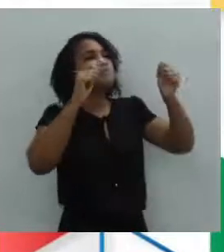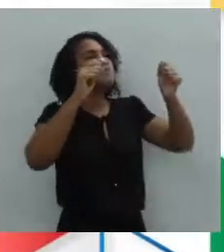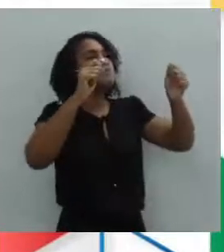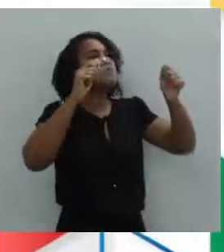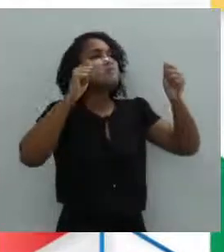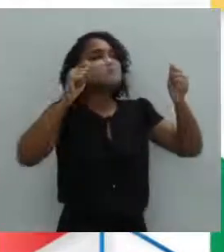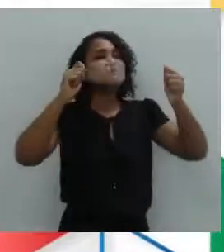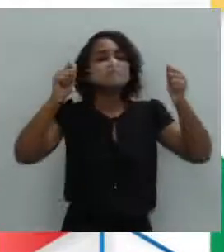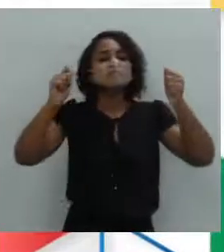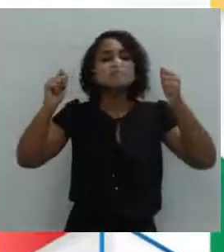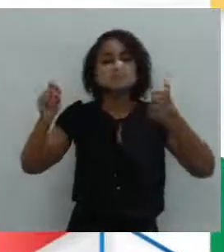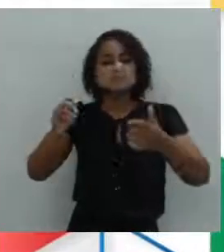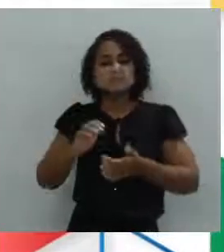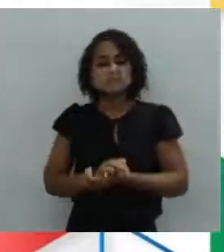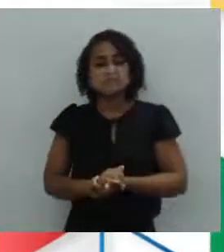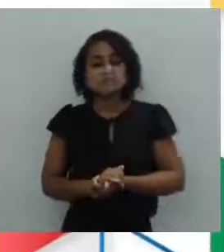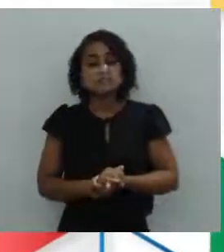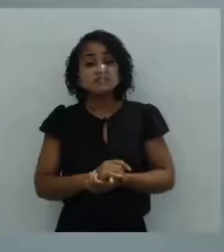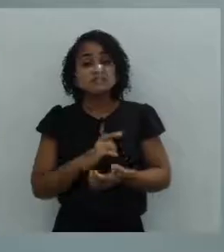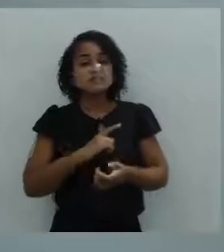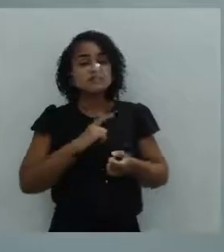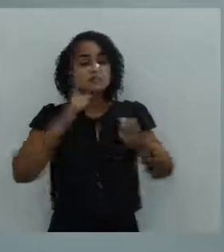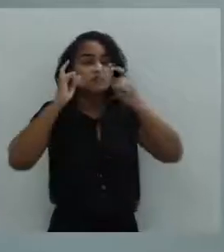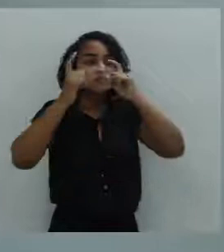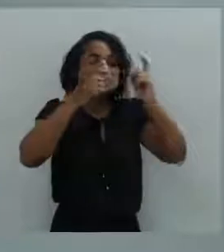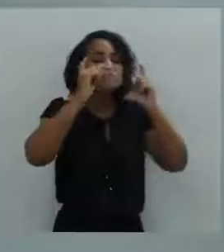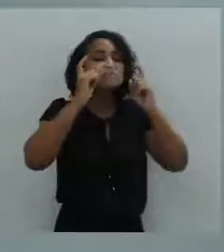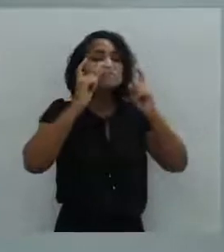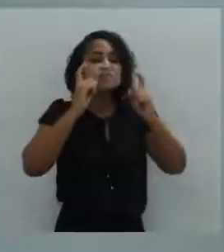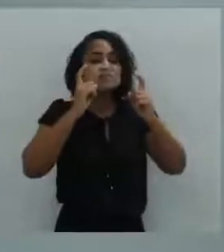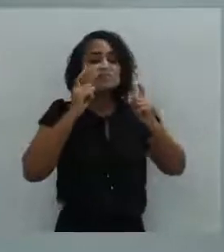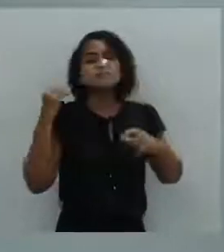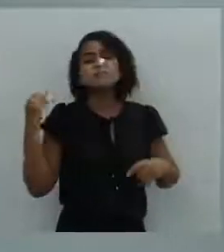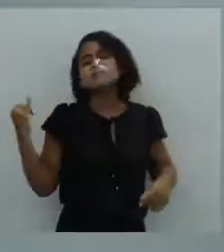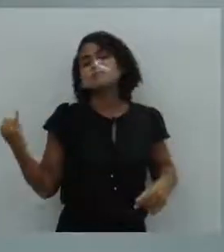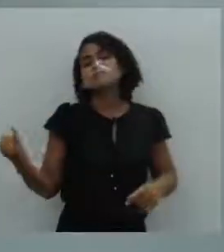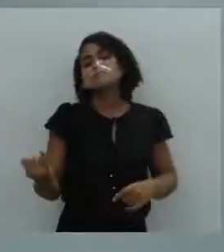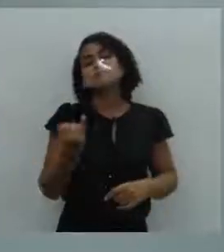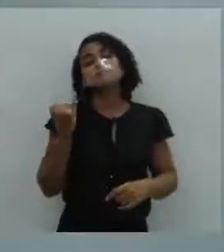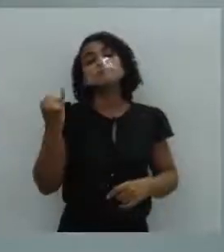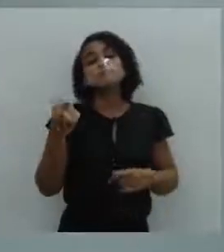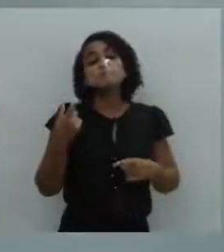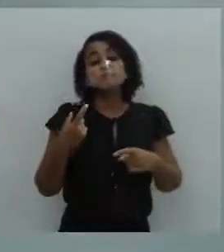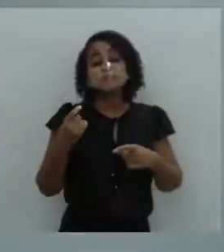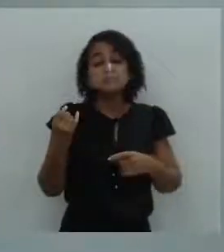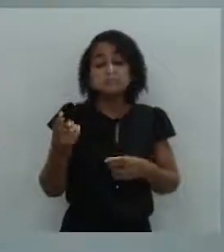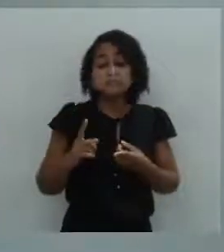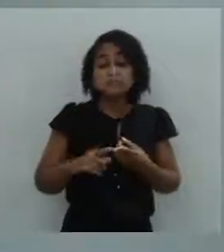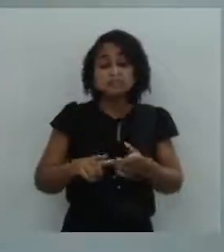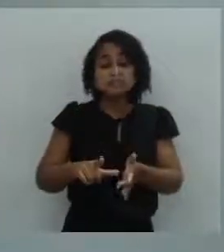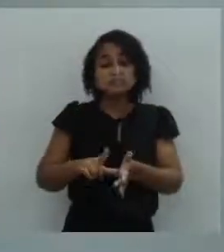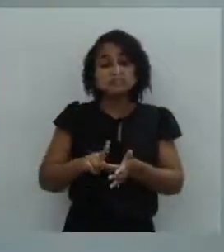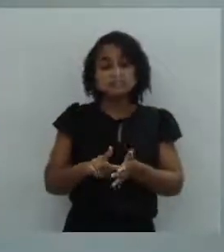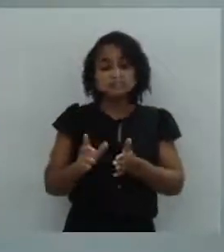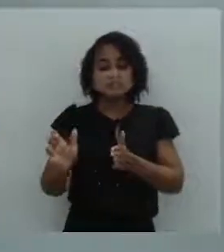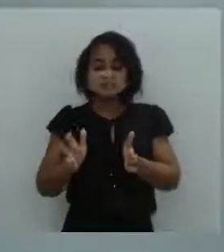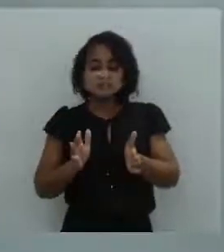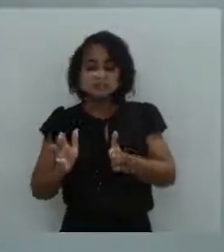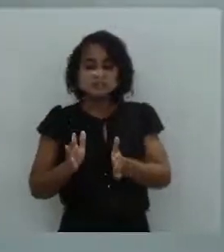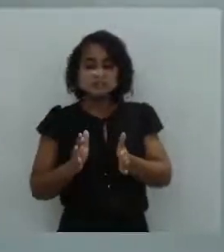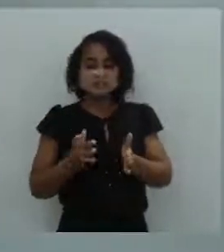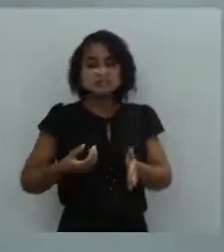reivindicação? Essa reflexão ela é muito importante e necessária antes, no período em que